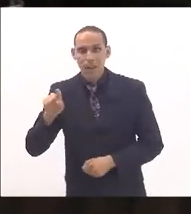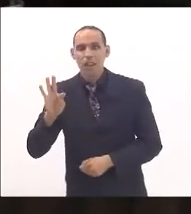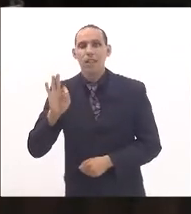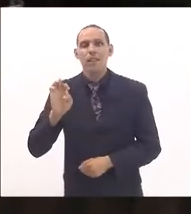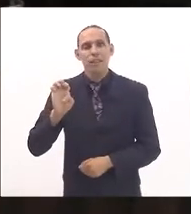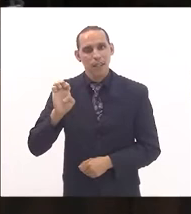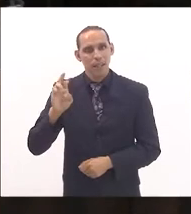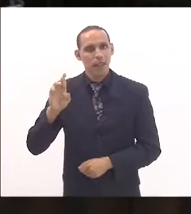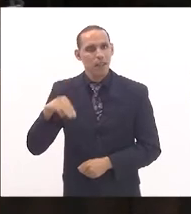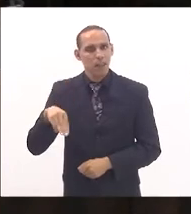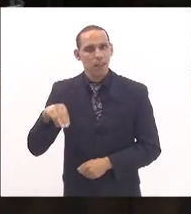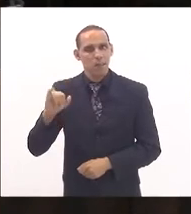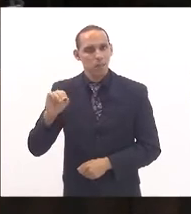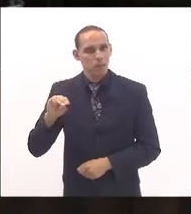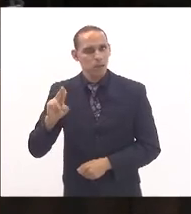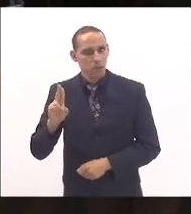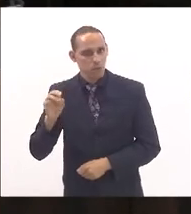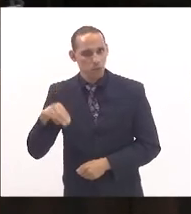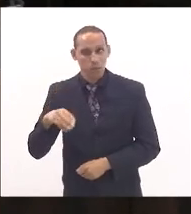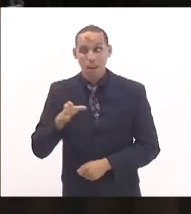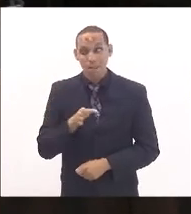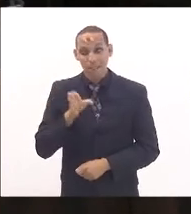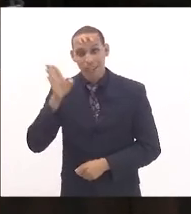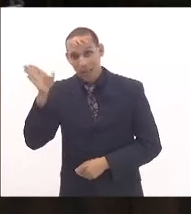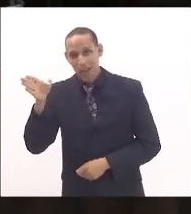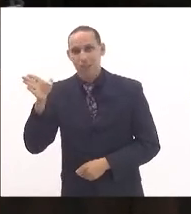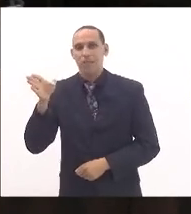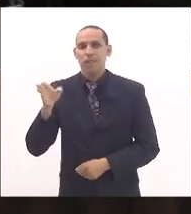vocês, preparem a comissão, vão lá.